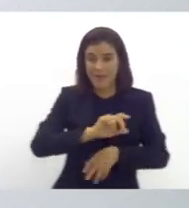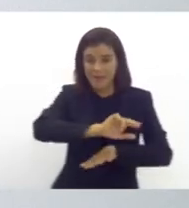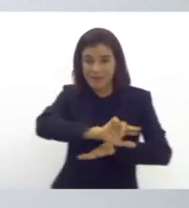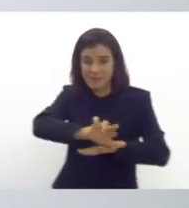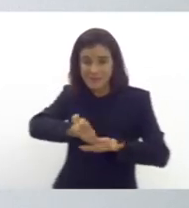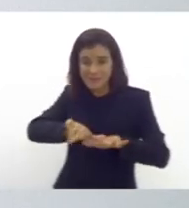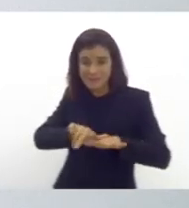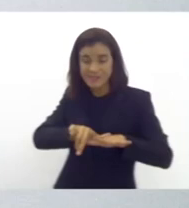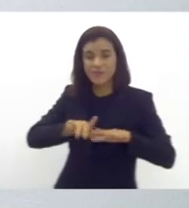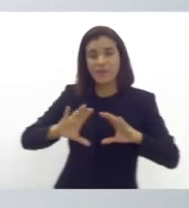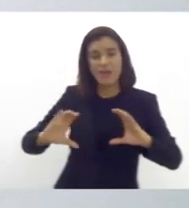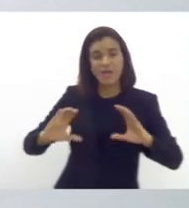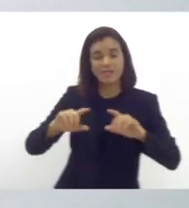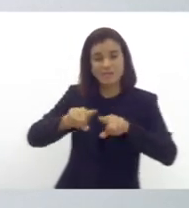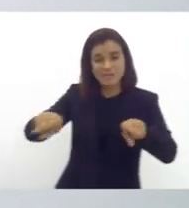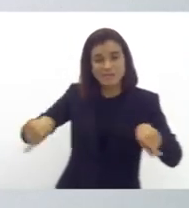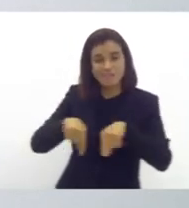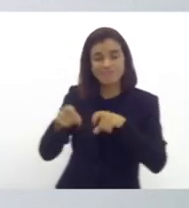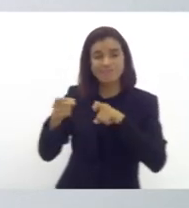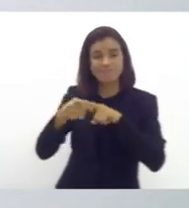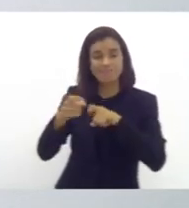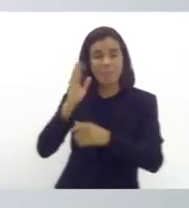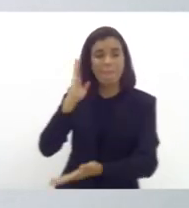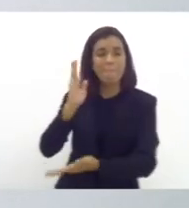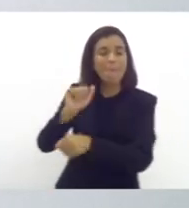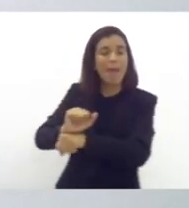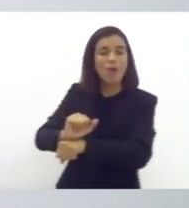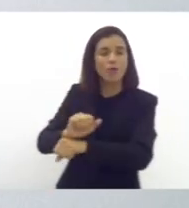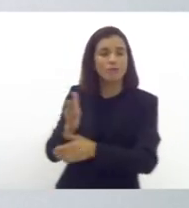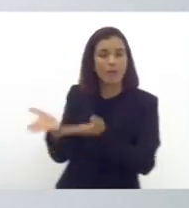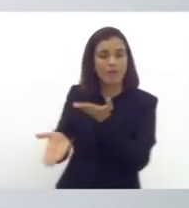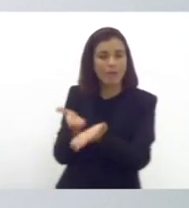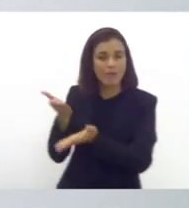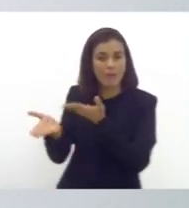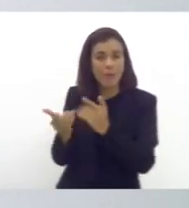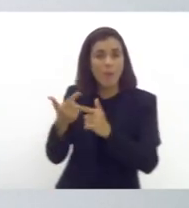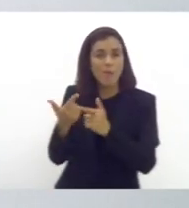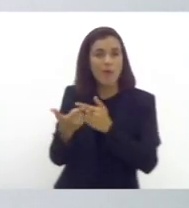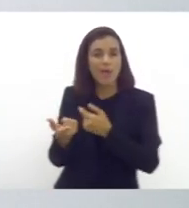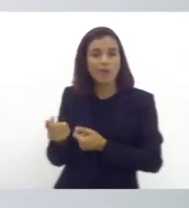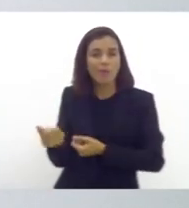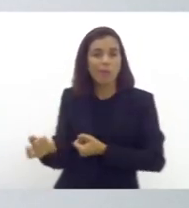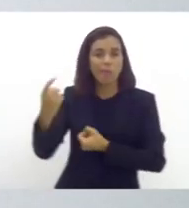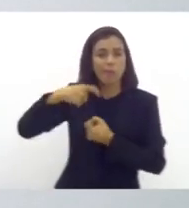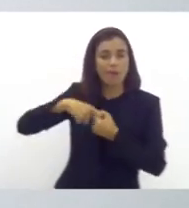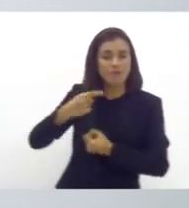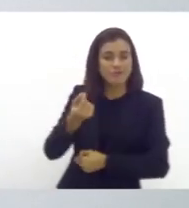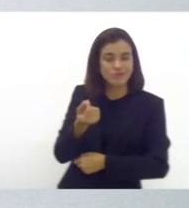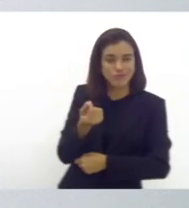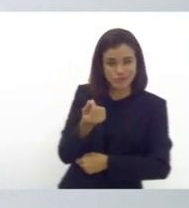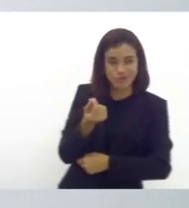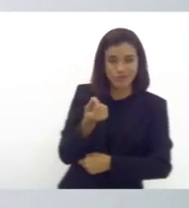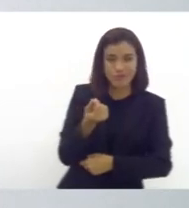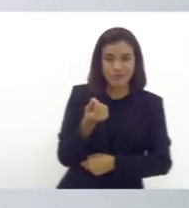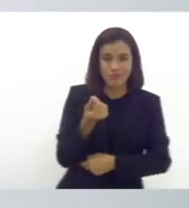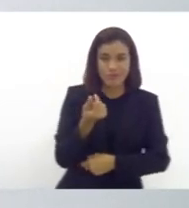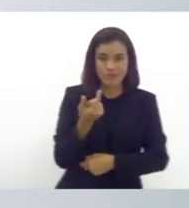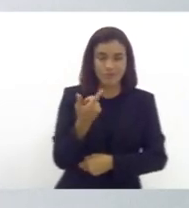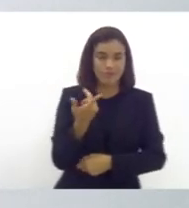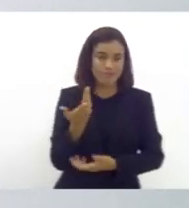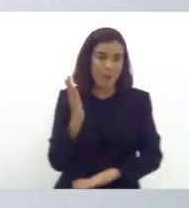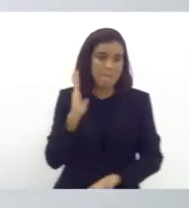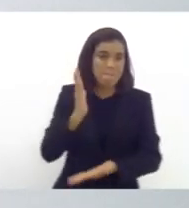pararam de atender e algumas já foram regularizadas e outras não pois não receberam os valores dos planos causando assim né um uma